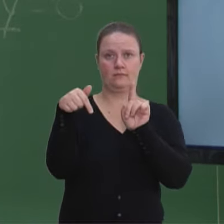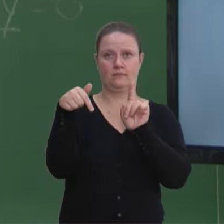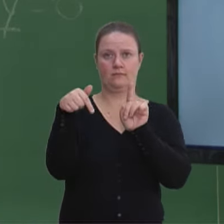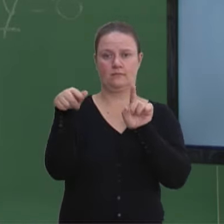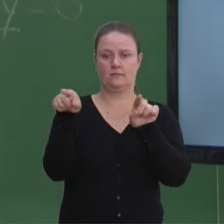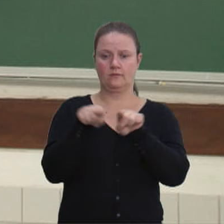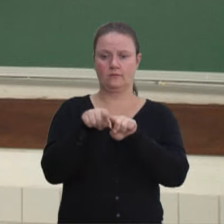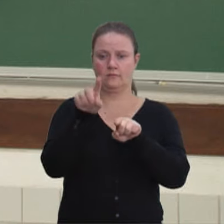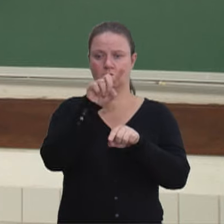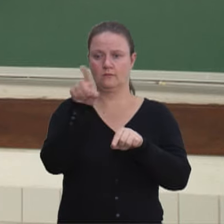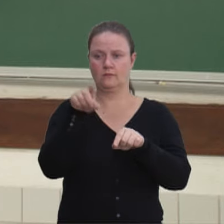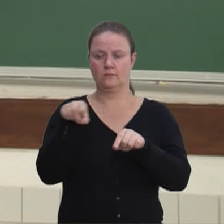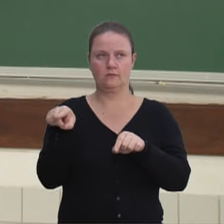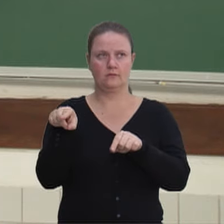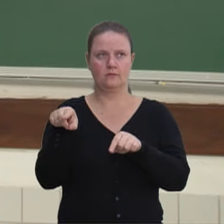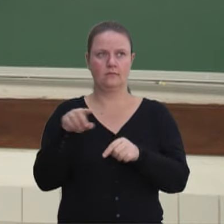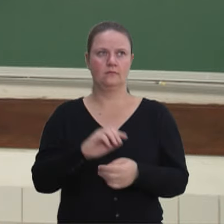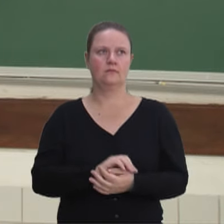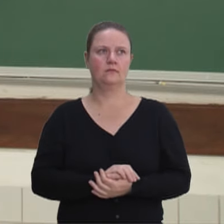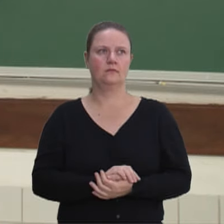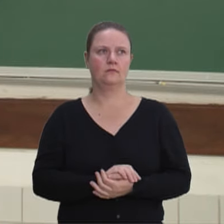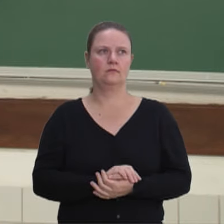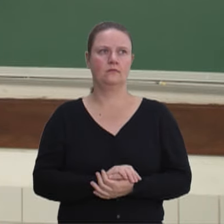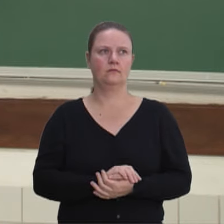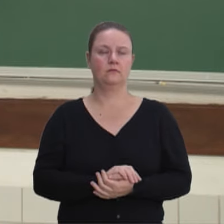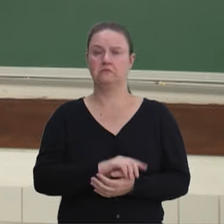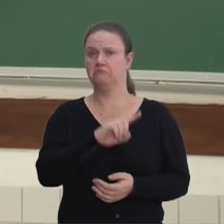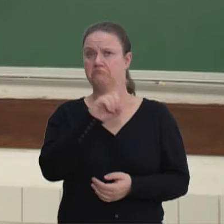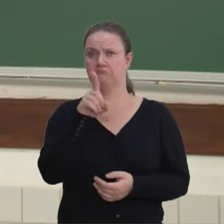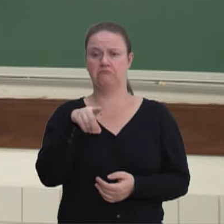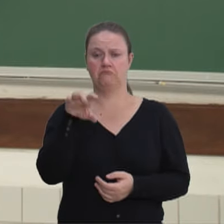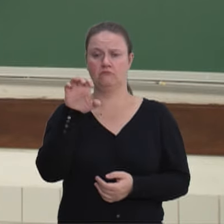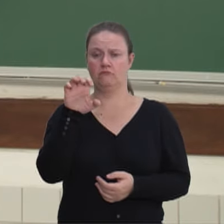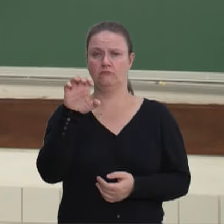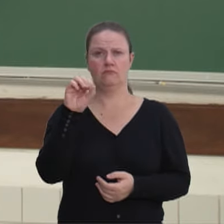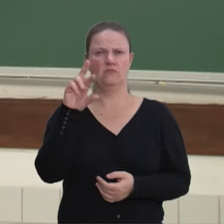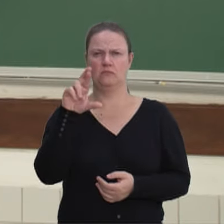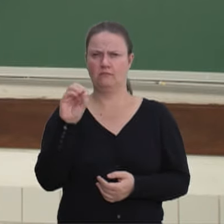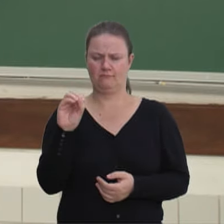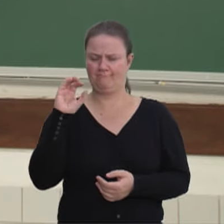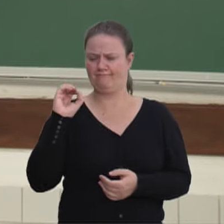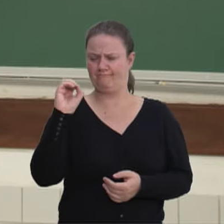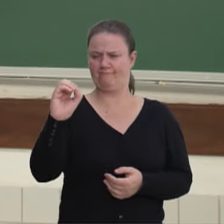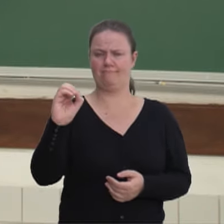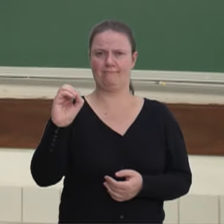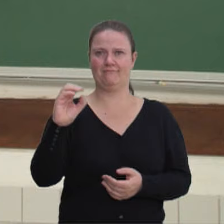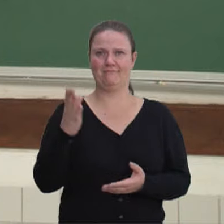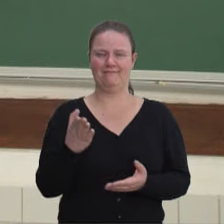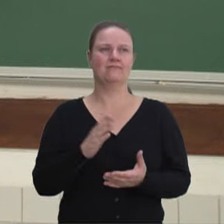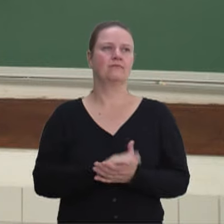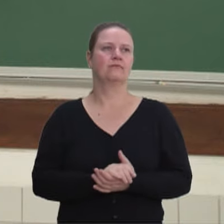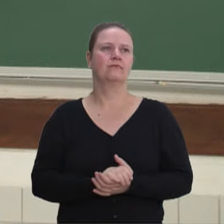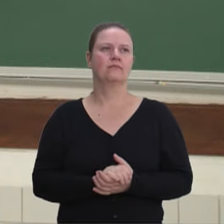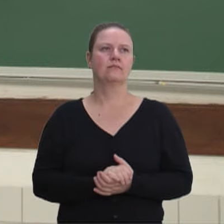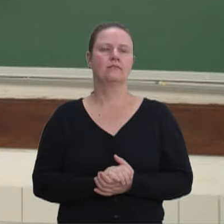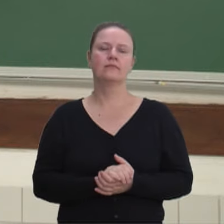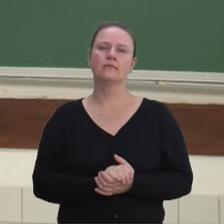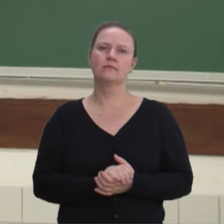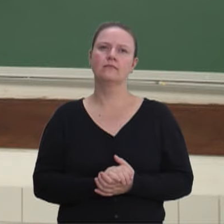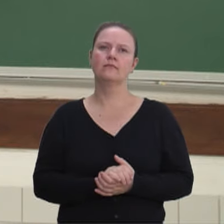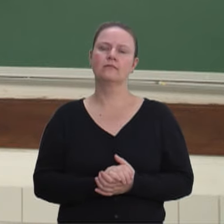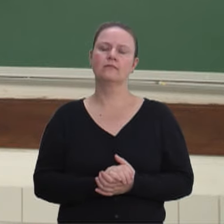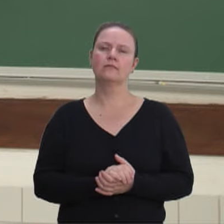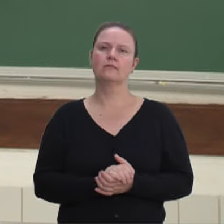0. Se eu parasse aí, estaria certo? Sim, eu tenho uma equação geral da